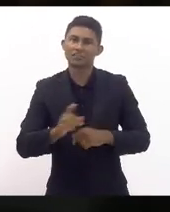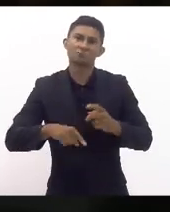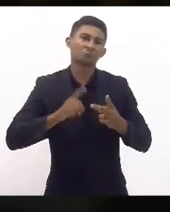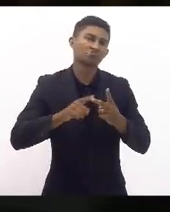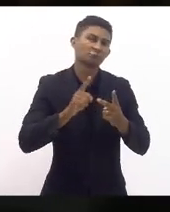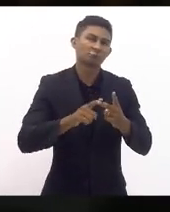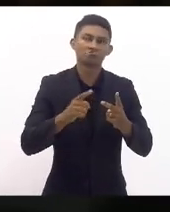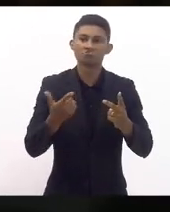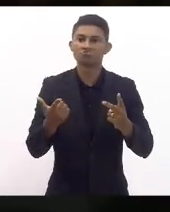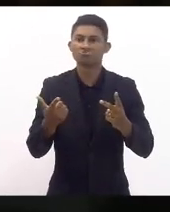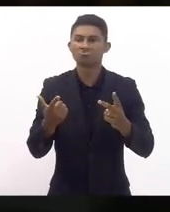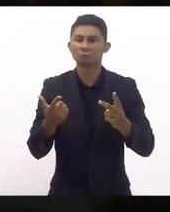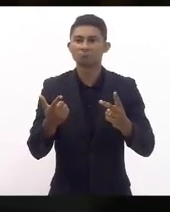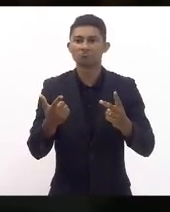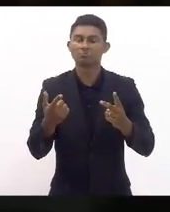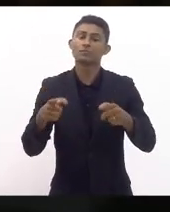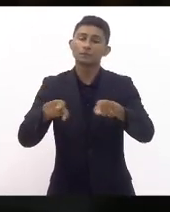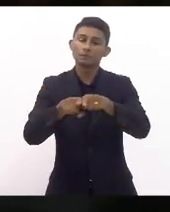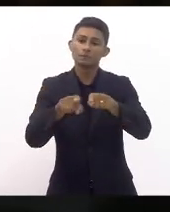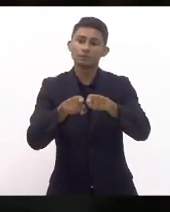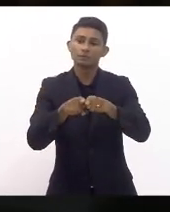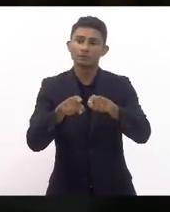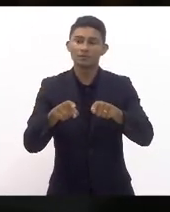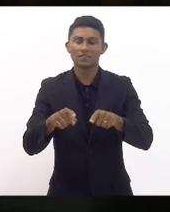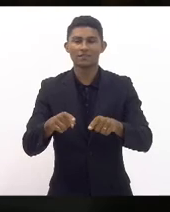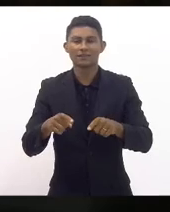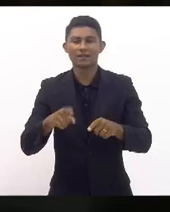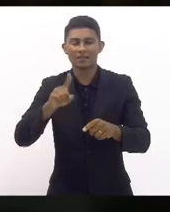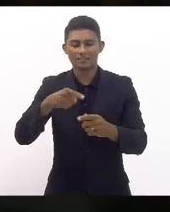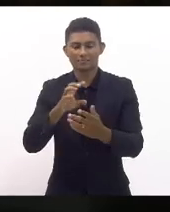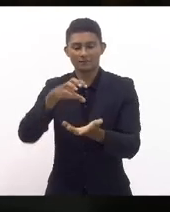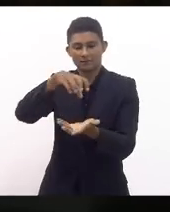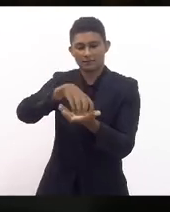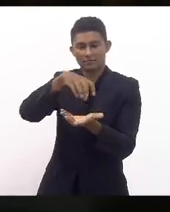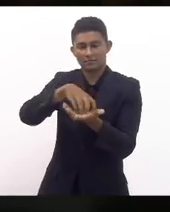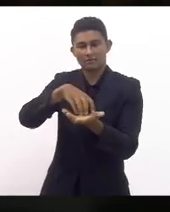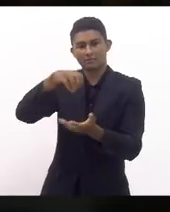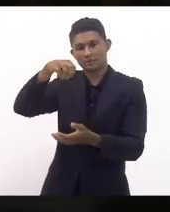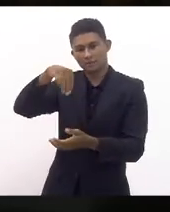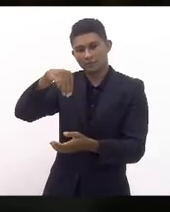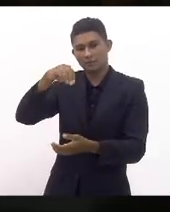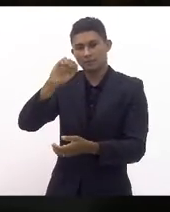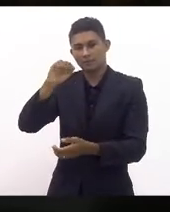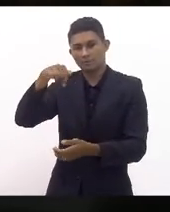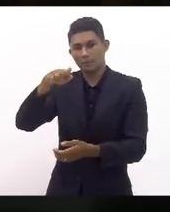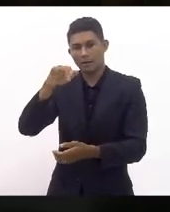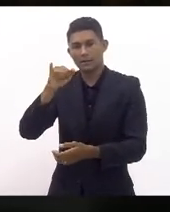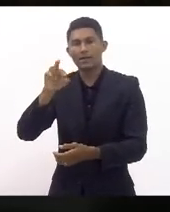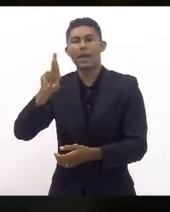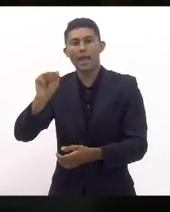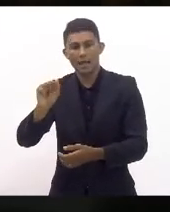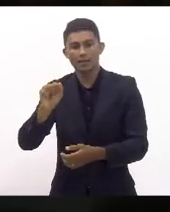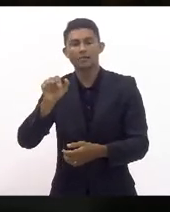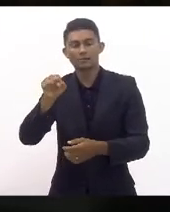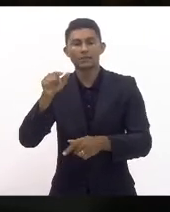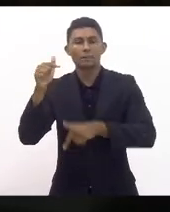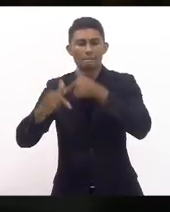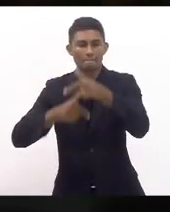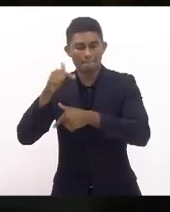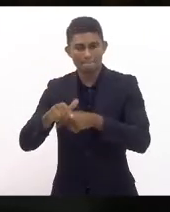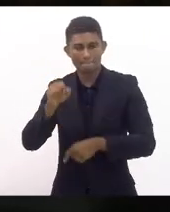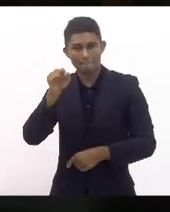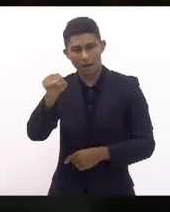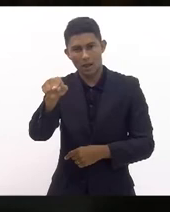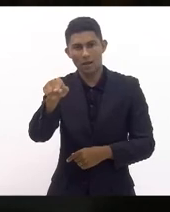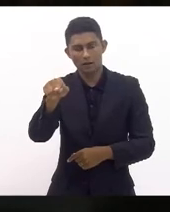trabalhar para o Camp Mangueira, que é onde se tem o menor patrulheiro, e a